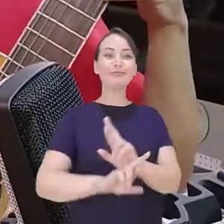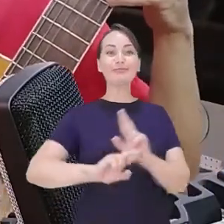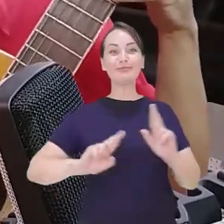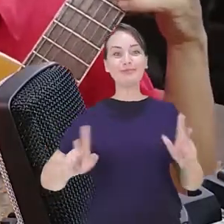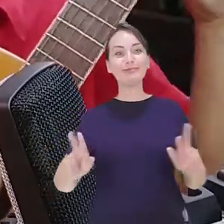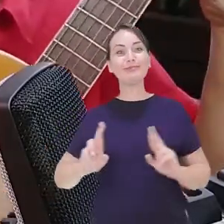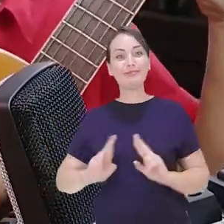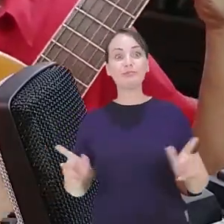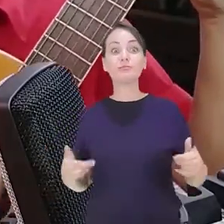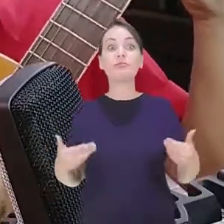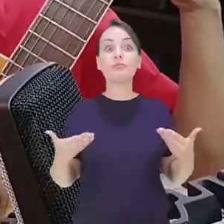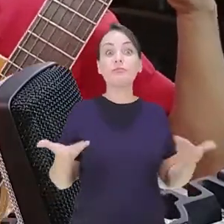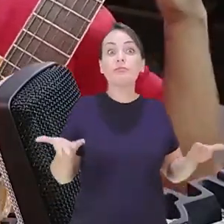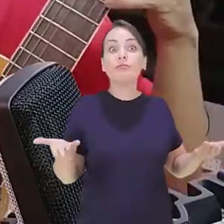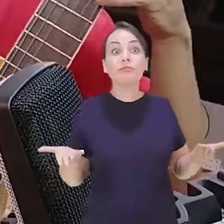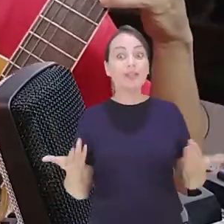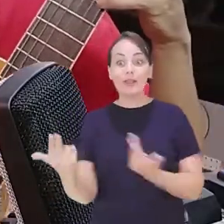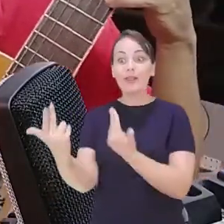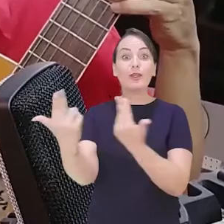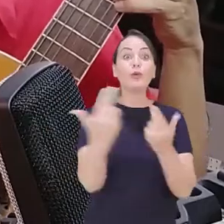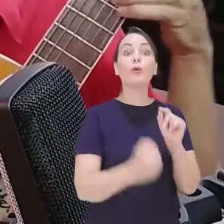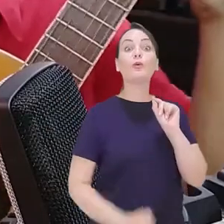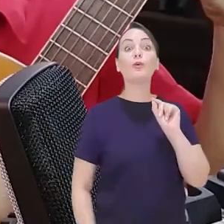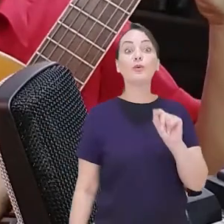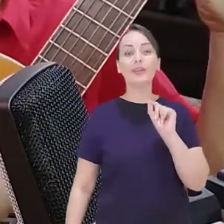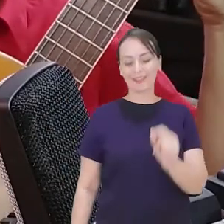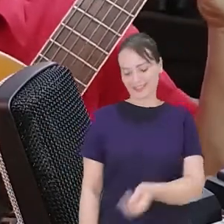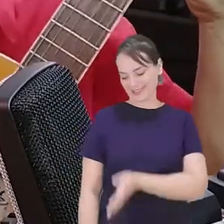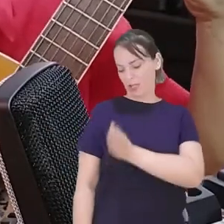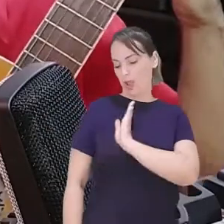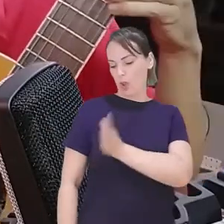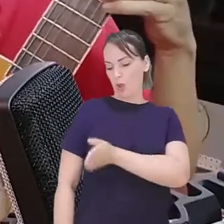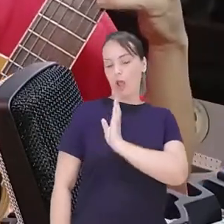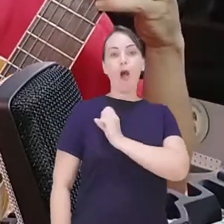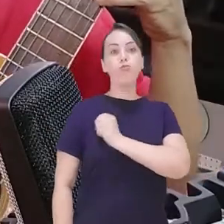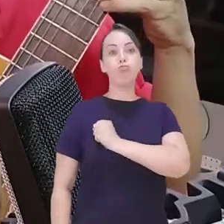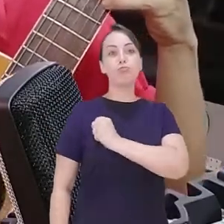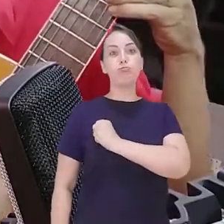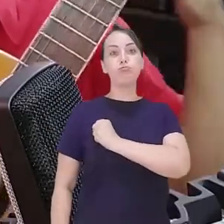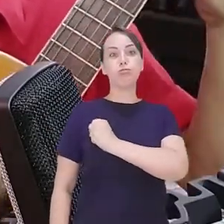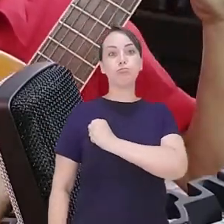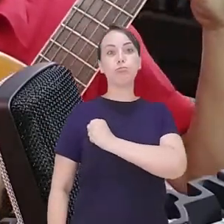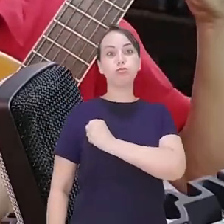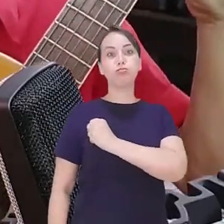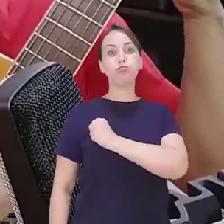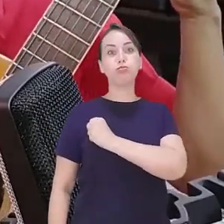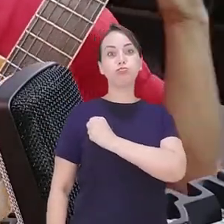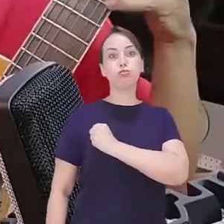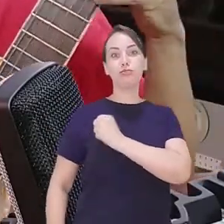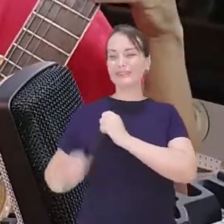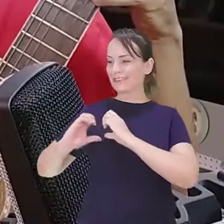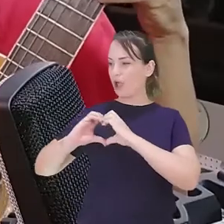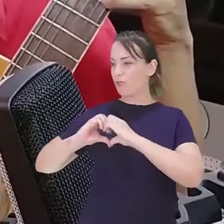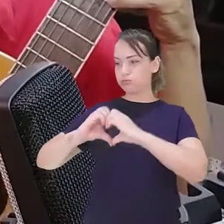é diferente. E o que temos de igual? É o coração que bate assim, é